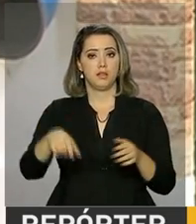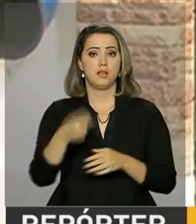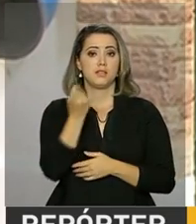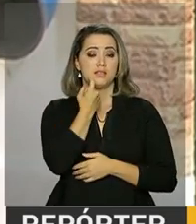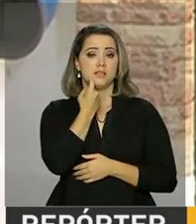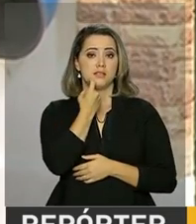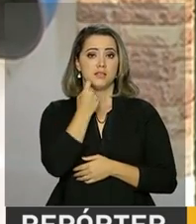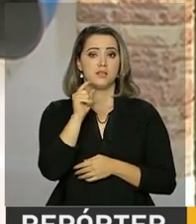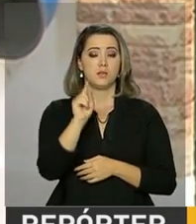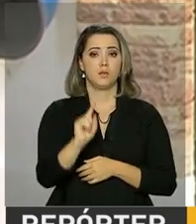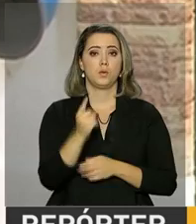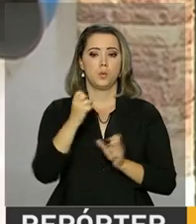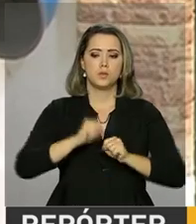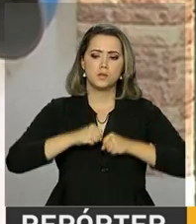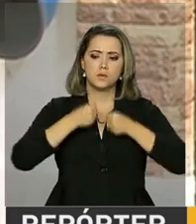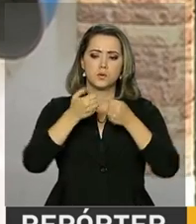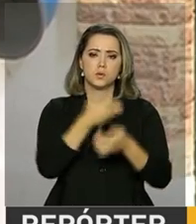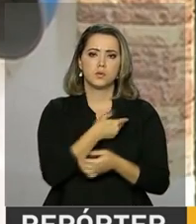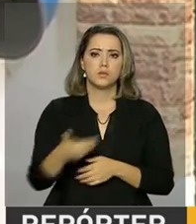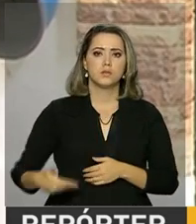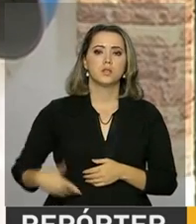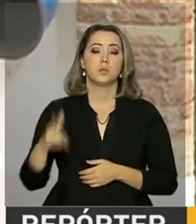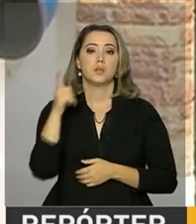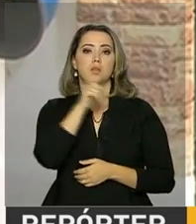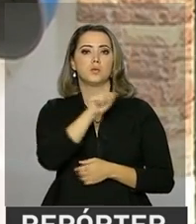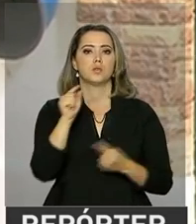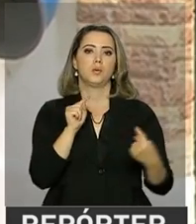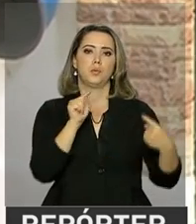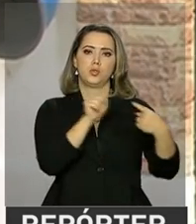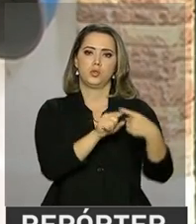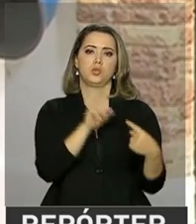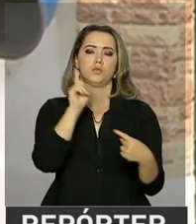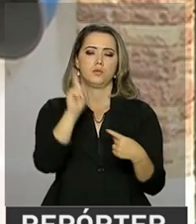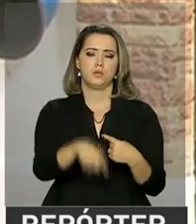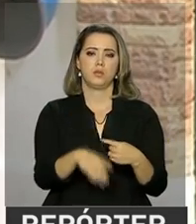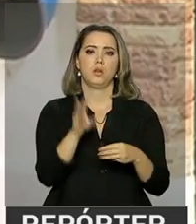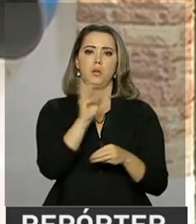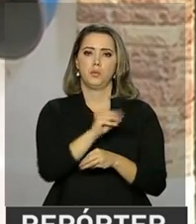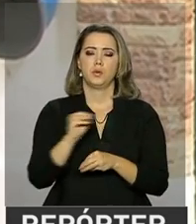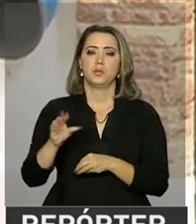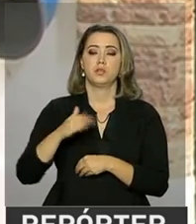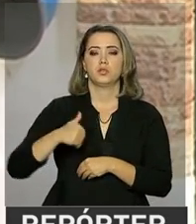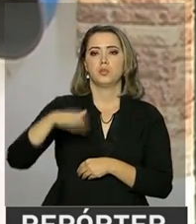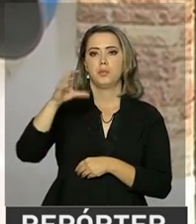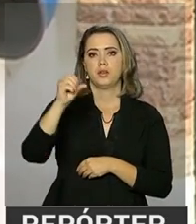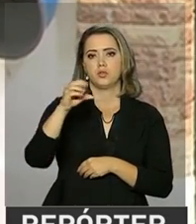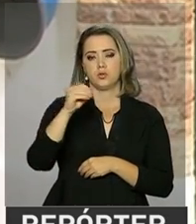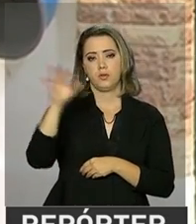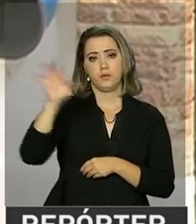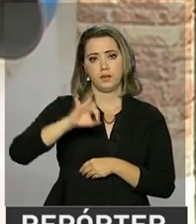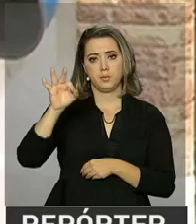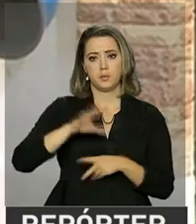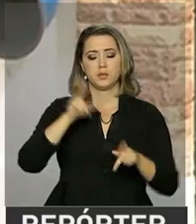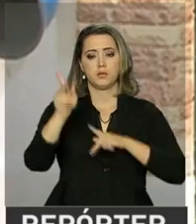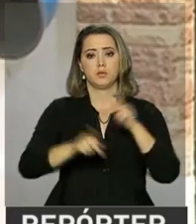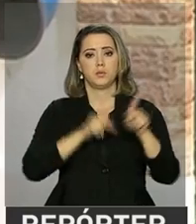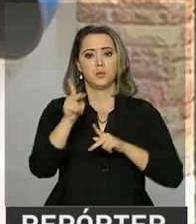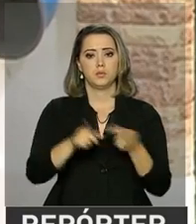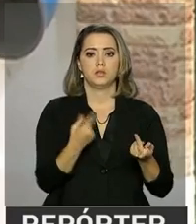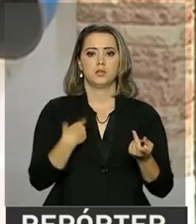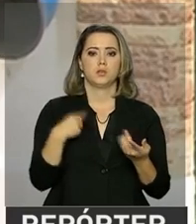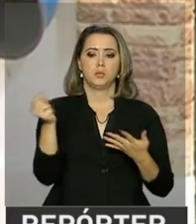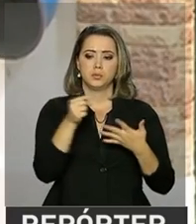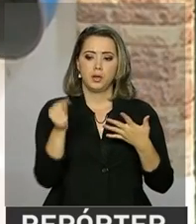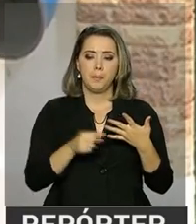sexta-feira como um esforço do governo para Alcançar a meta que neste ano é imunizar mais de 90% do público alvo entre os